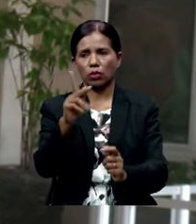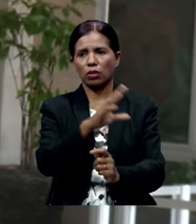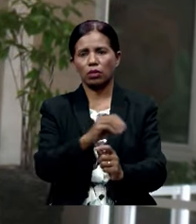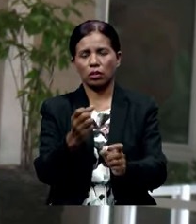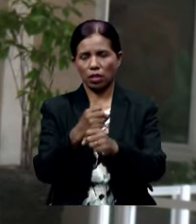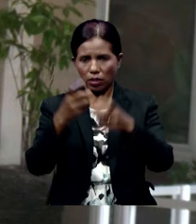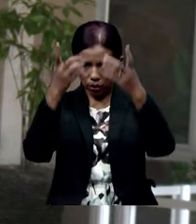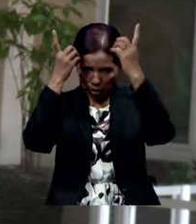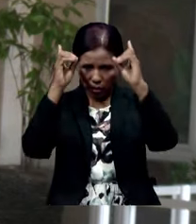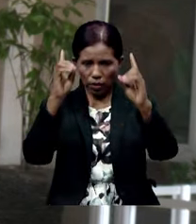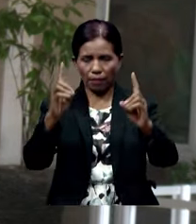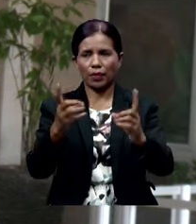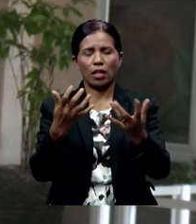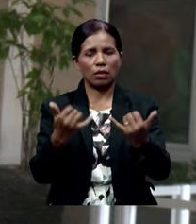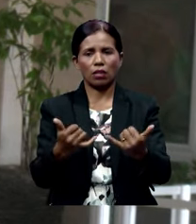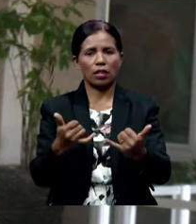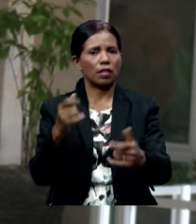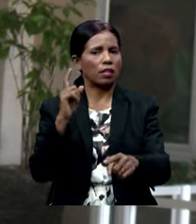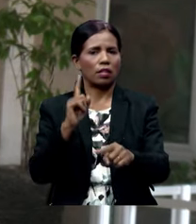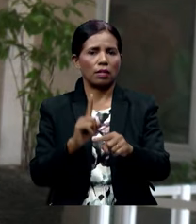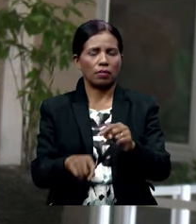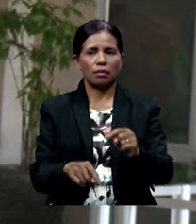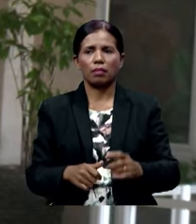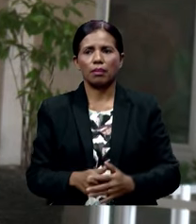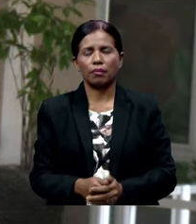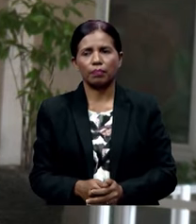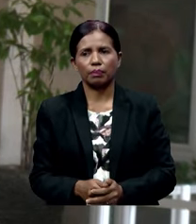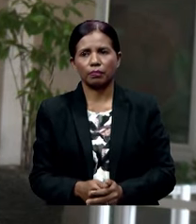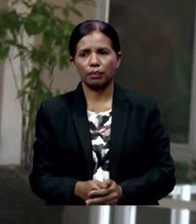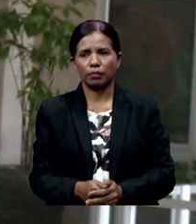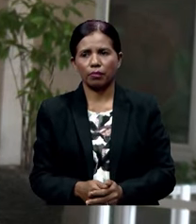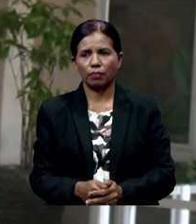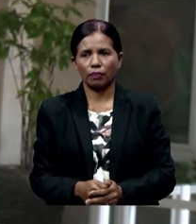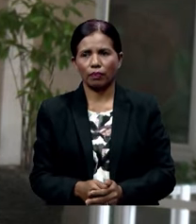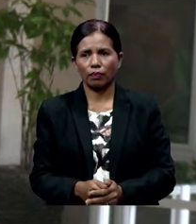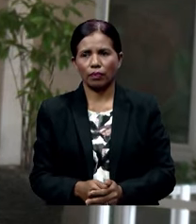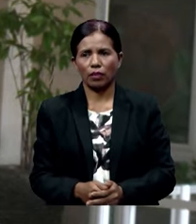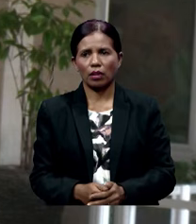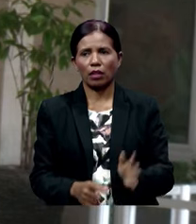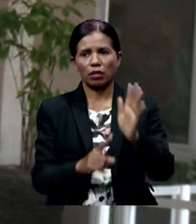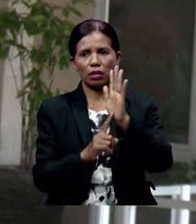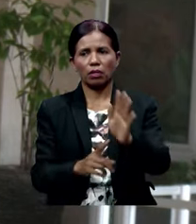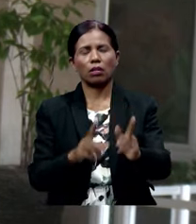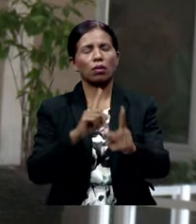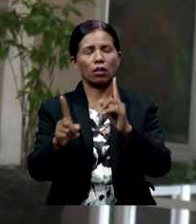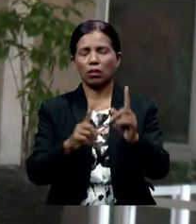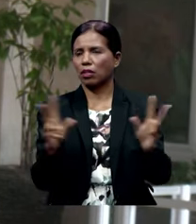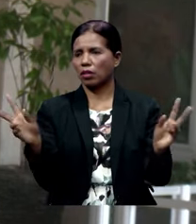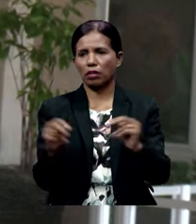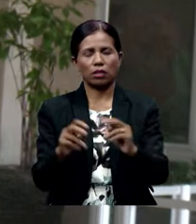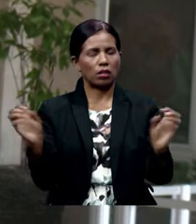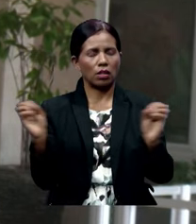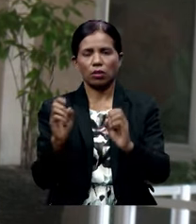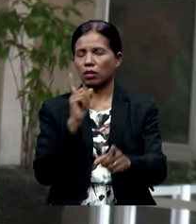decisão agora nem a label é essa nem a por simplesmente tribunal recurso a mesma colhe colhe não nem a nossa